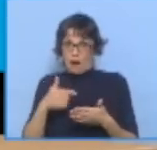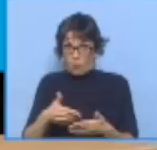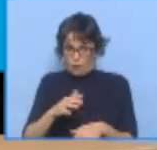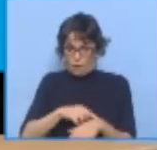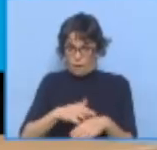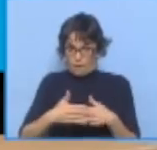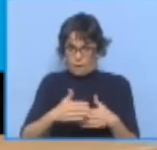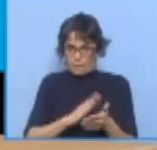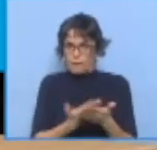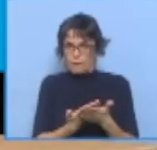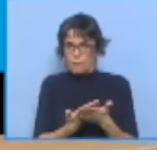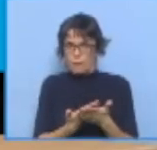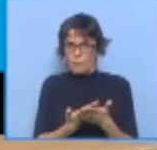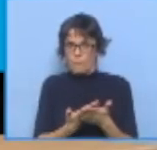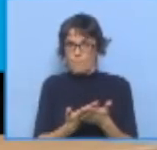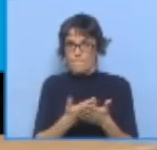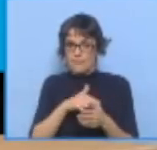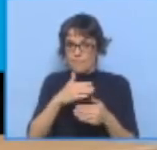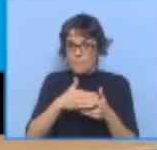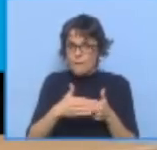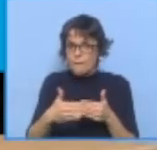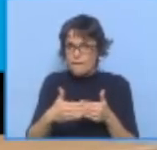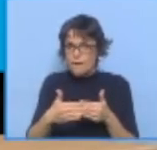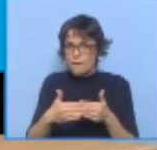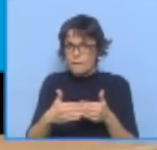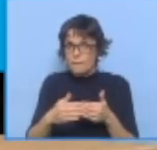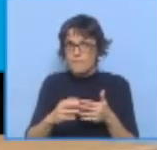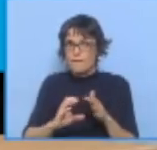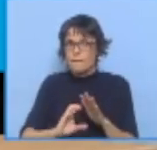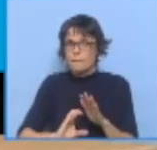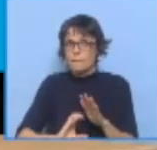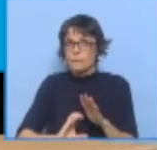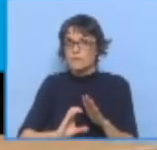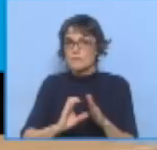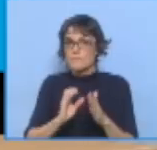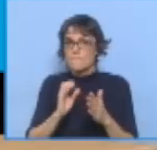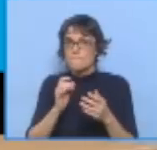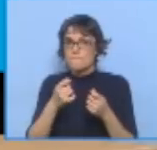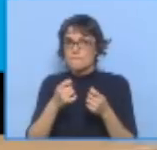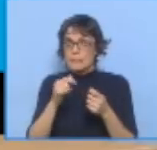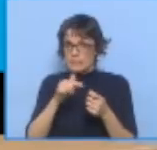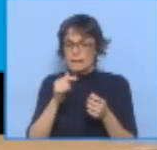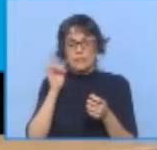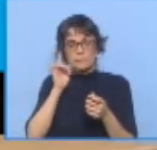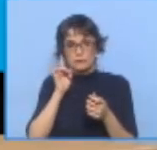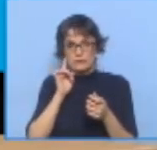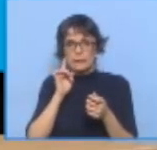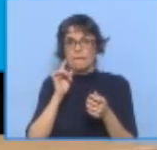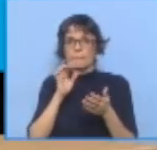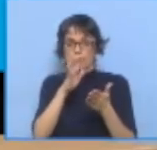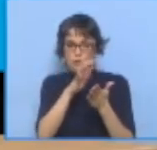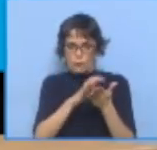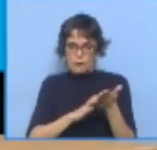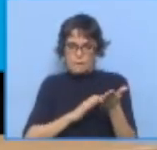momento da tradução, estamos numa fase em que a fidelidade ao texto original ainda é prioritária.